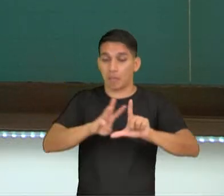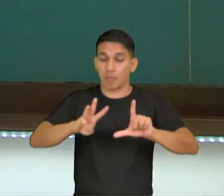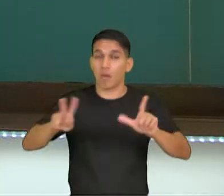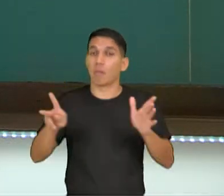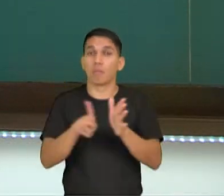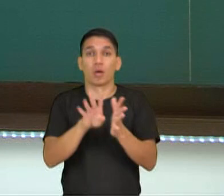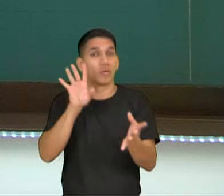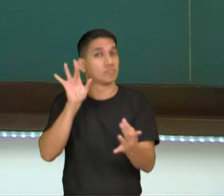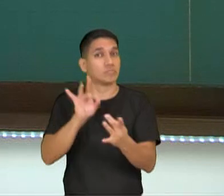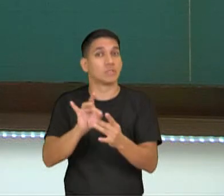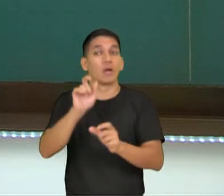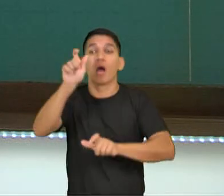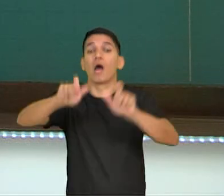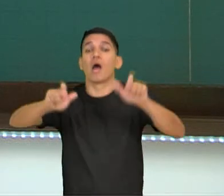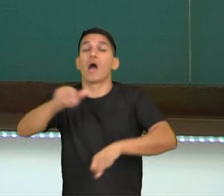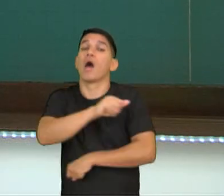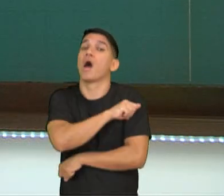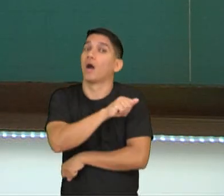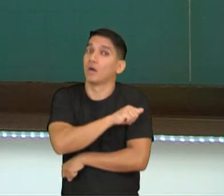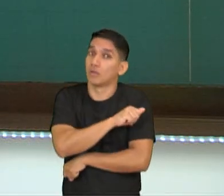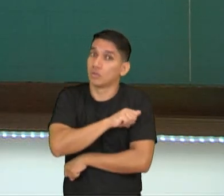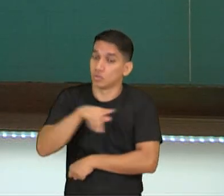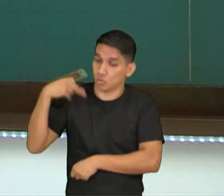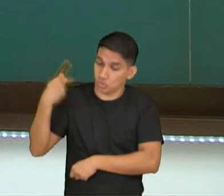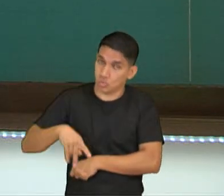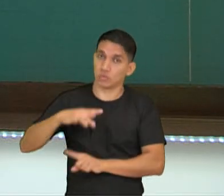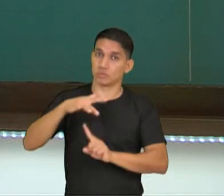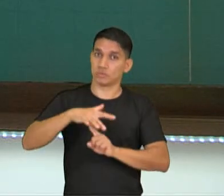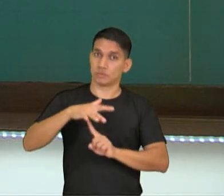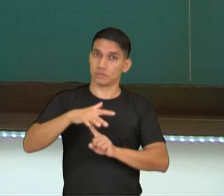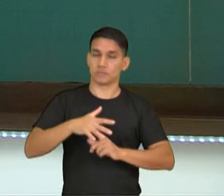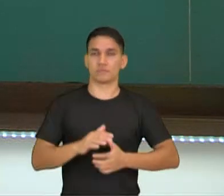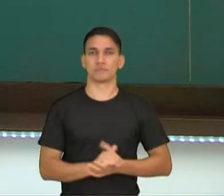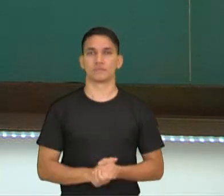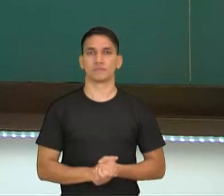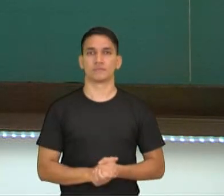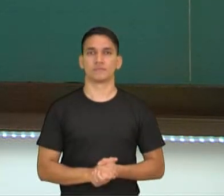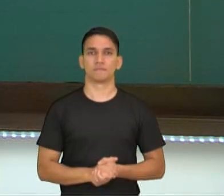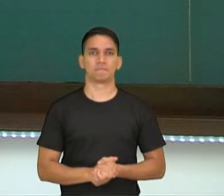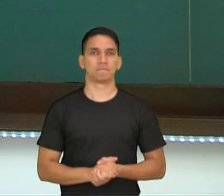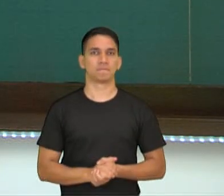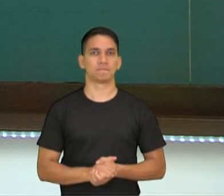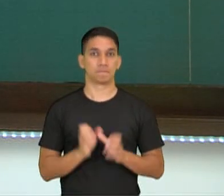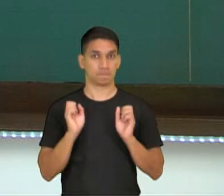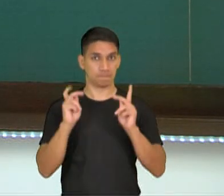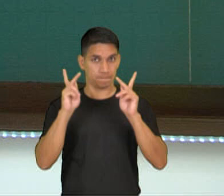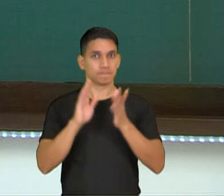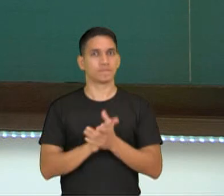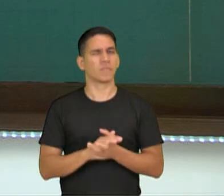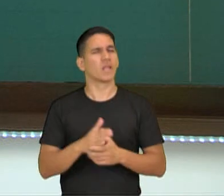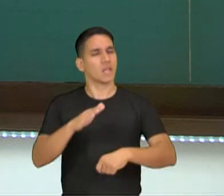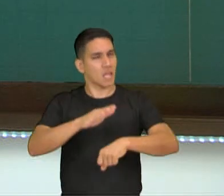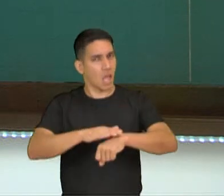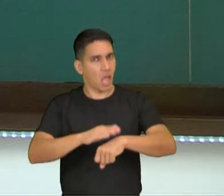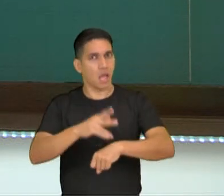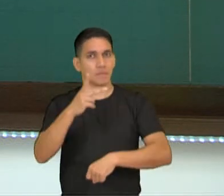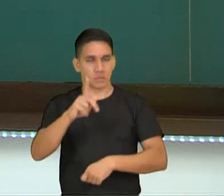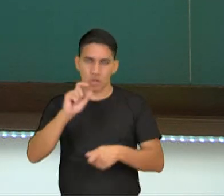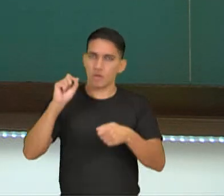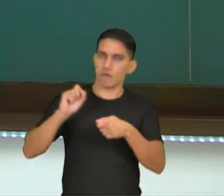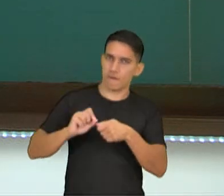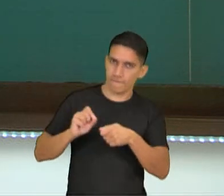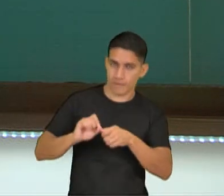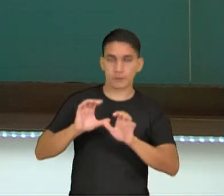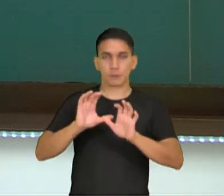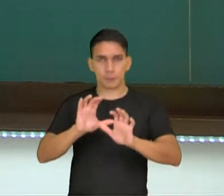para atender às necessidades do aluno do nosso estado, né, do estado do Paraná, certo? Então, eu vou dar um tempo aí para vocês,